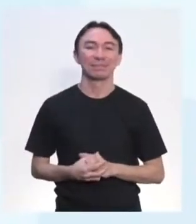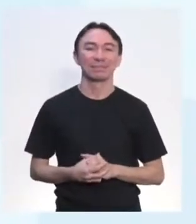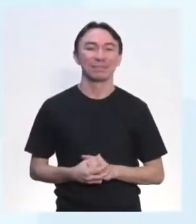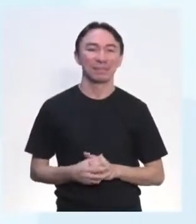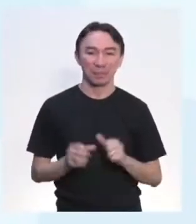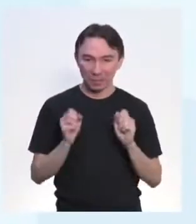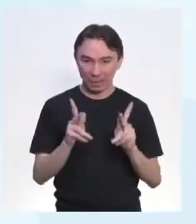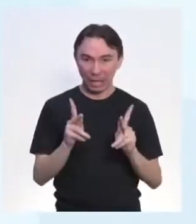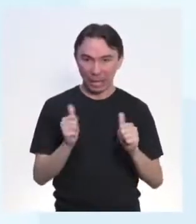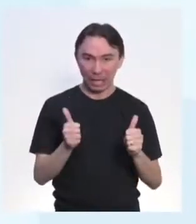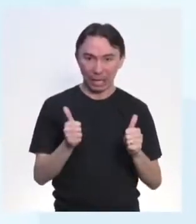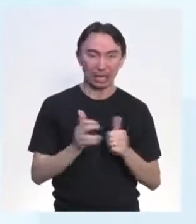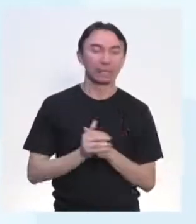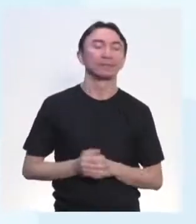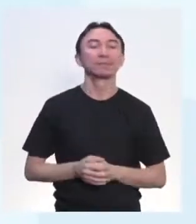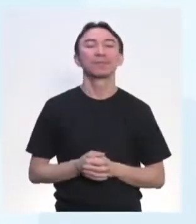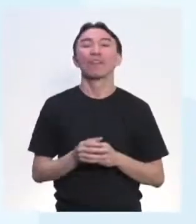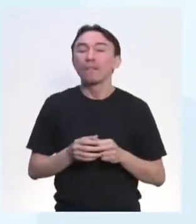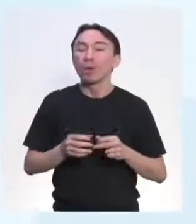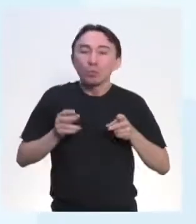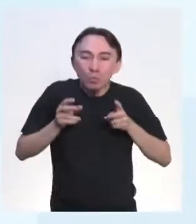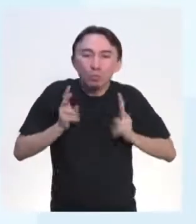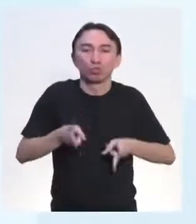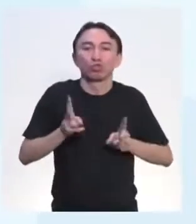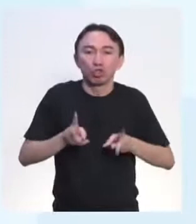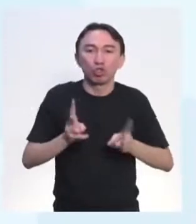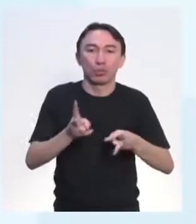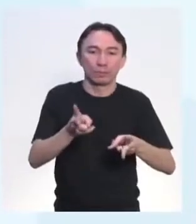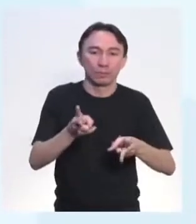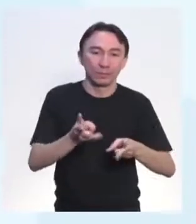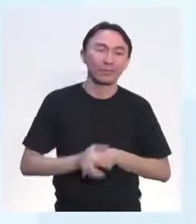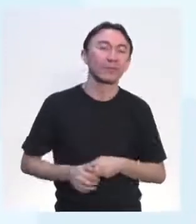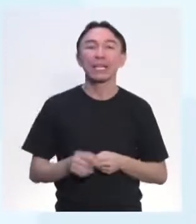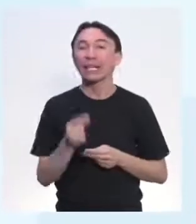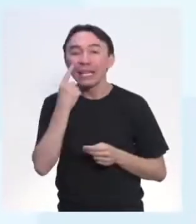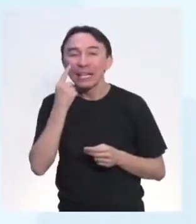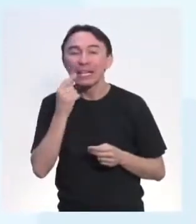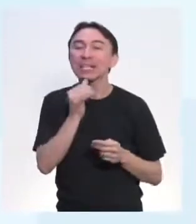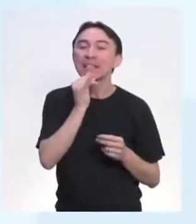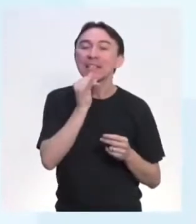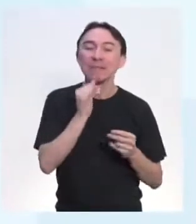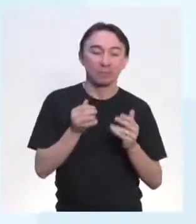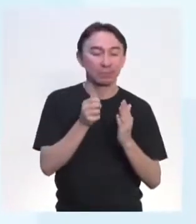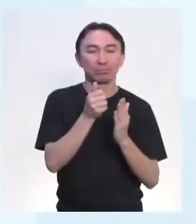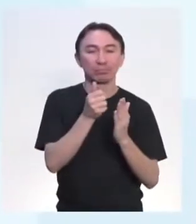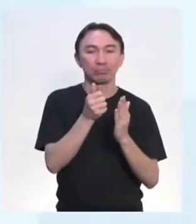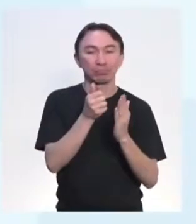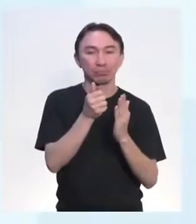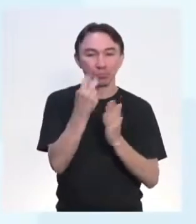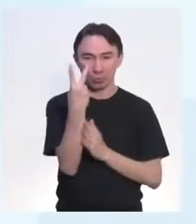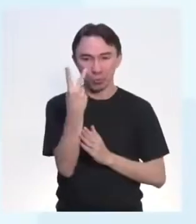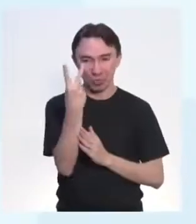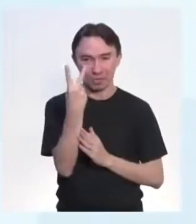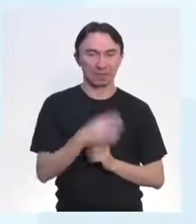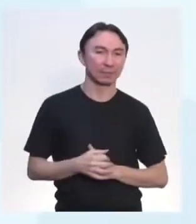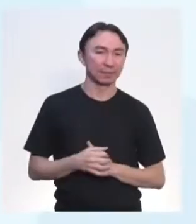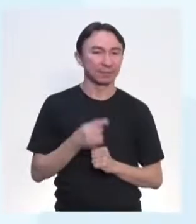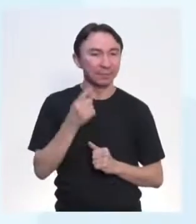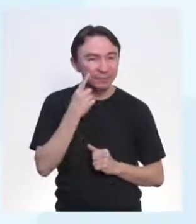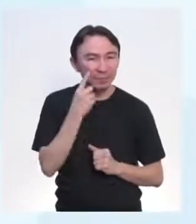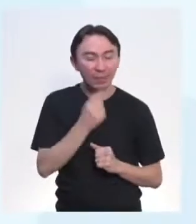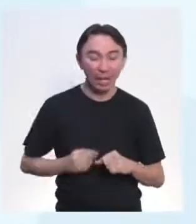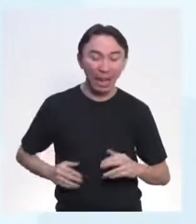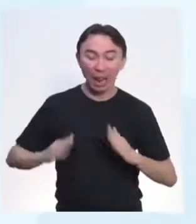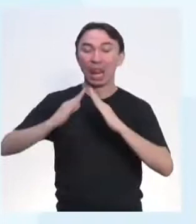Tudo bem? Então vamos lá, vamos continuar. Exemplo 2 agora. Muito bem. A